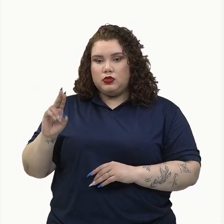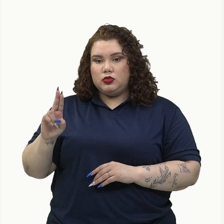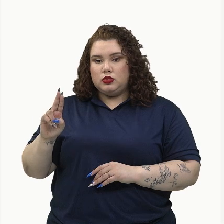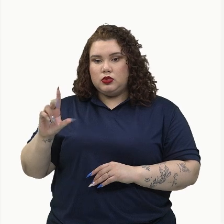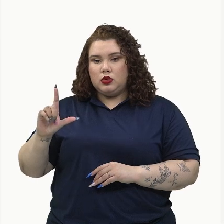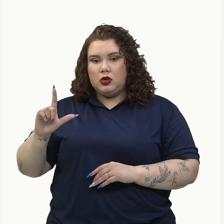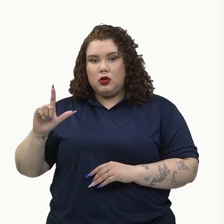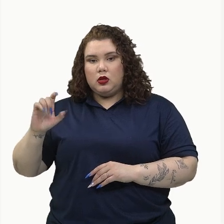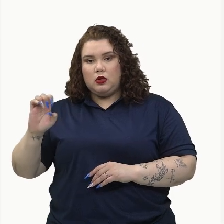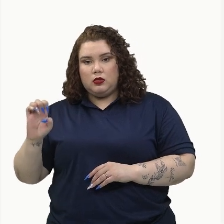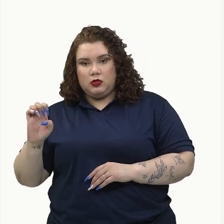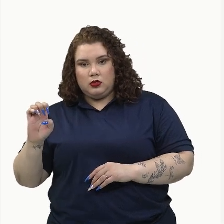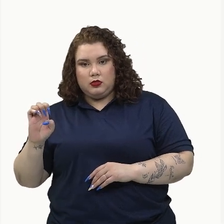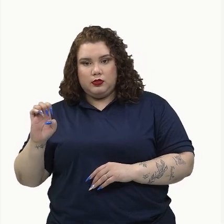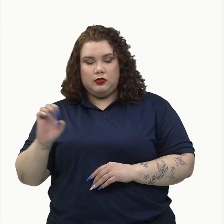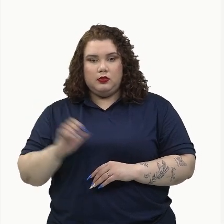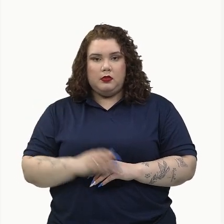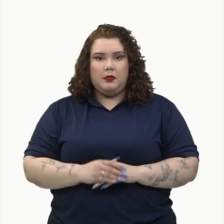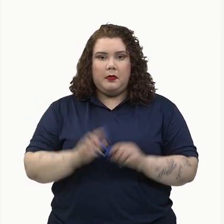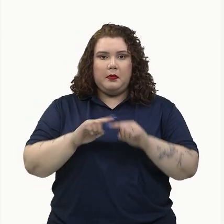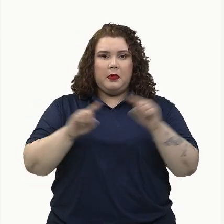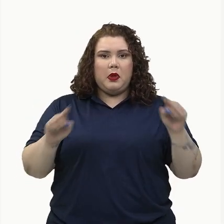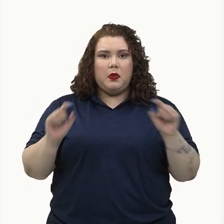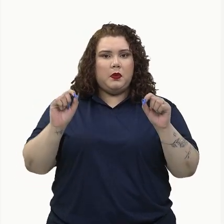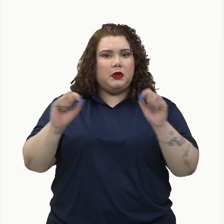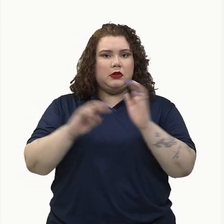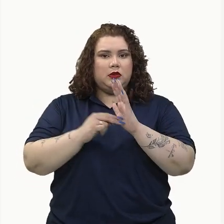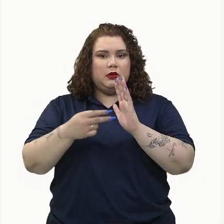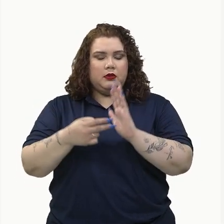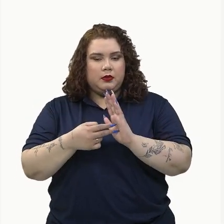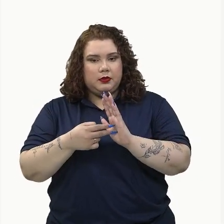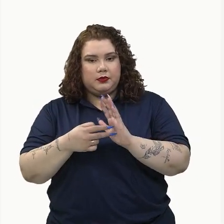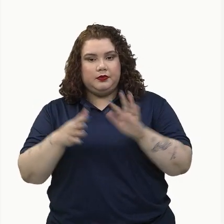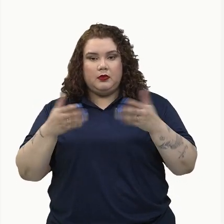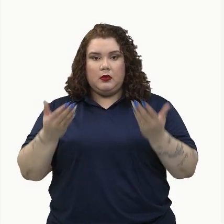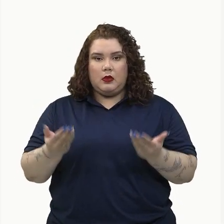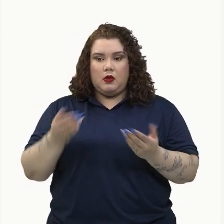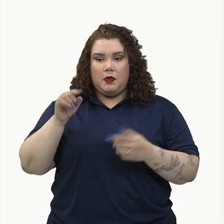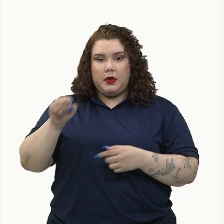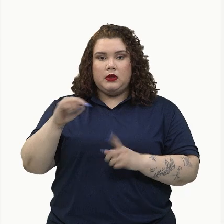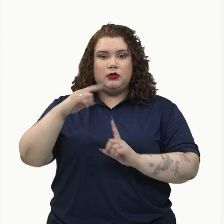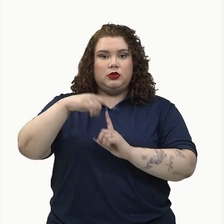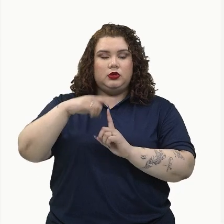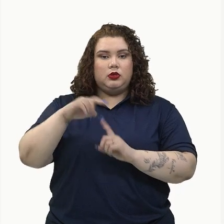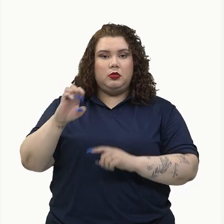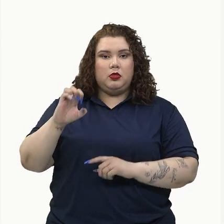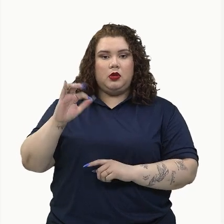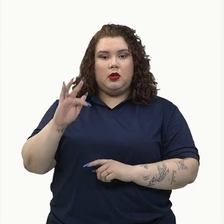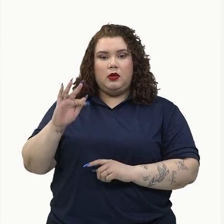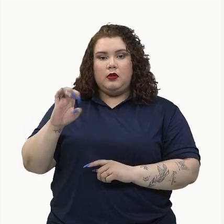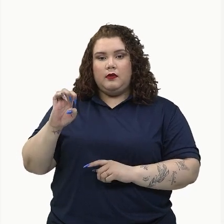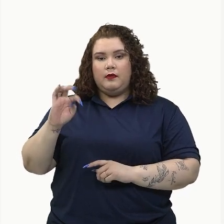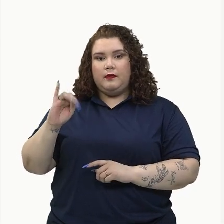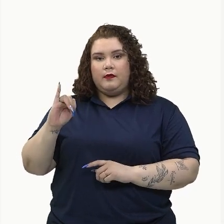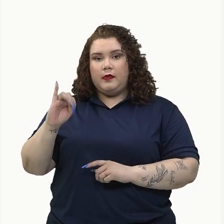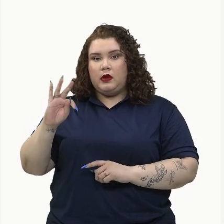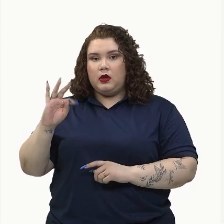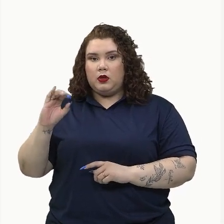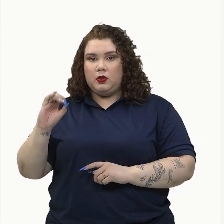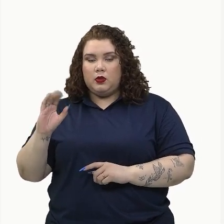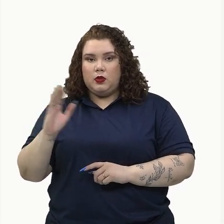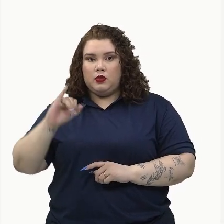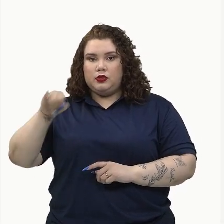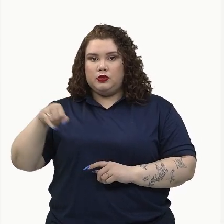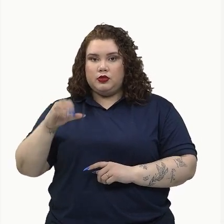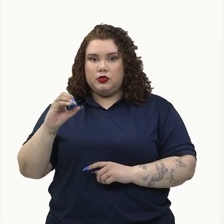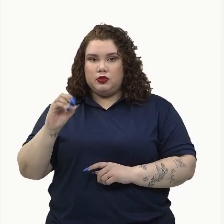perguntando, efeito Joule, mas o que é isso? Efeito Joule, pessoal, quer dizer o seguinte. Lembram